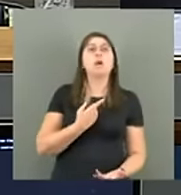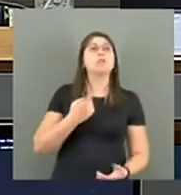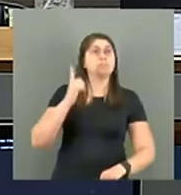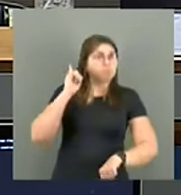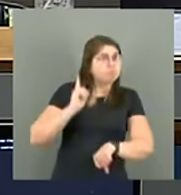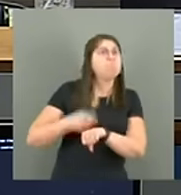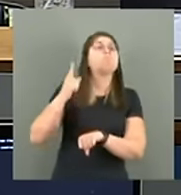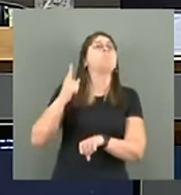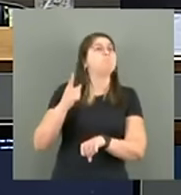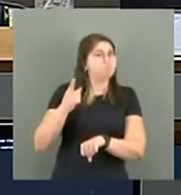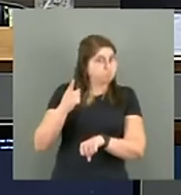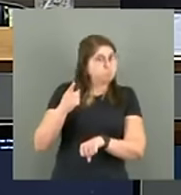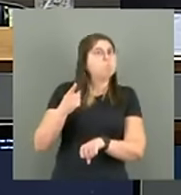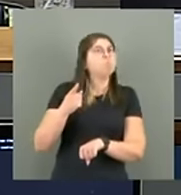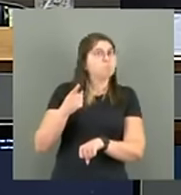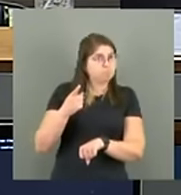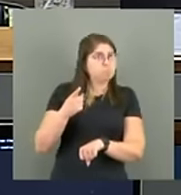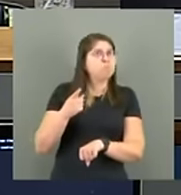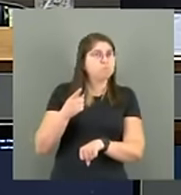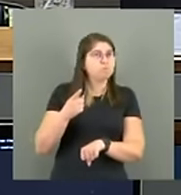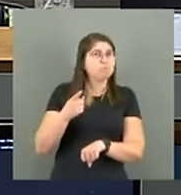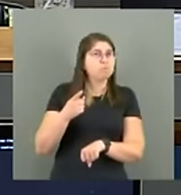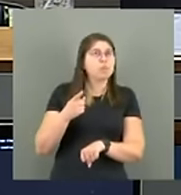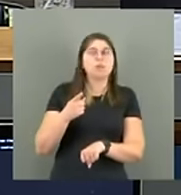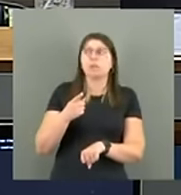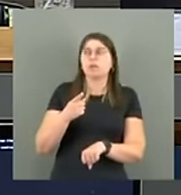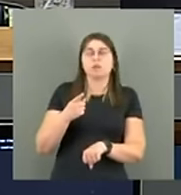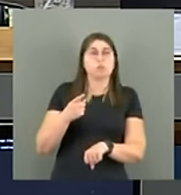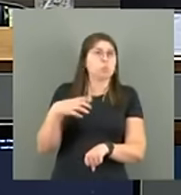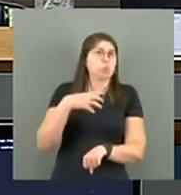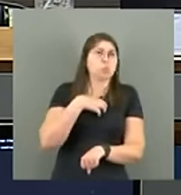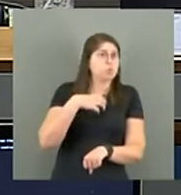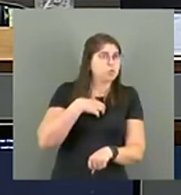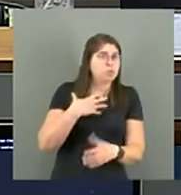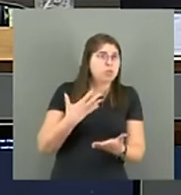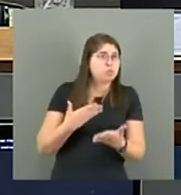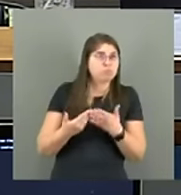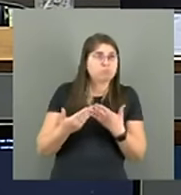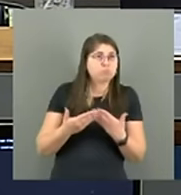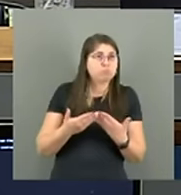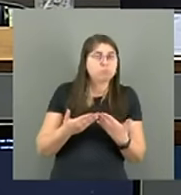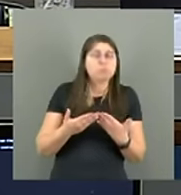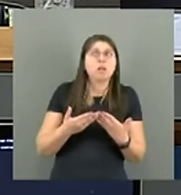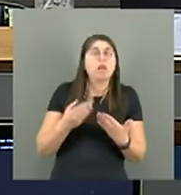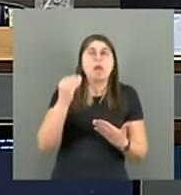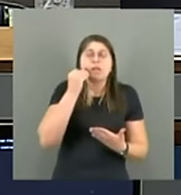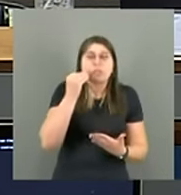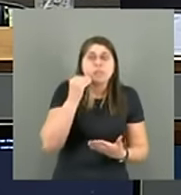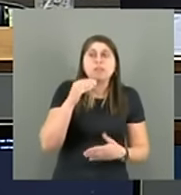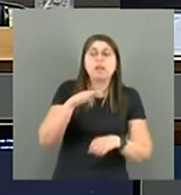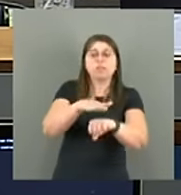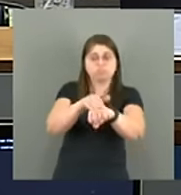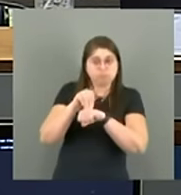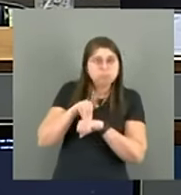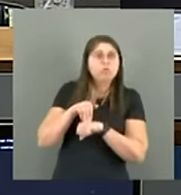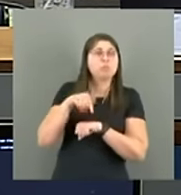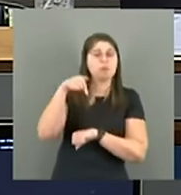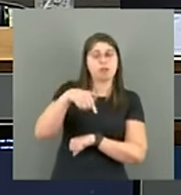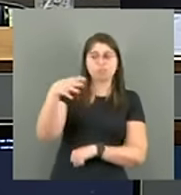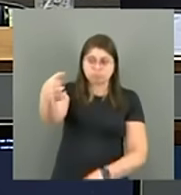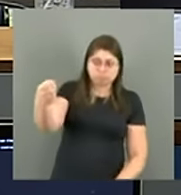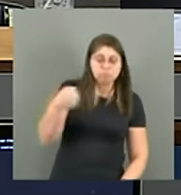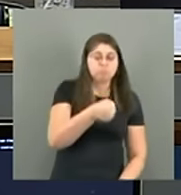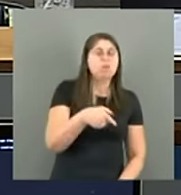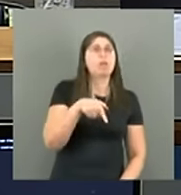imediatamente, de uma forma ou de outra, no mínimo tentar fazer com que eles venham aqui na CPI e dê